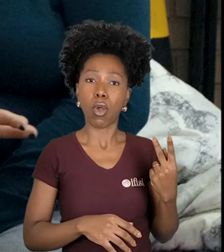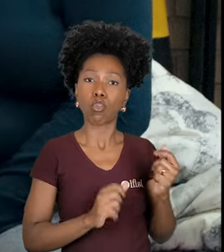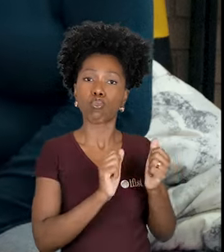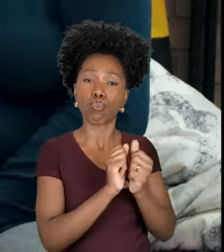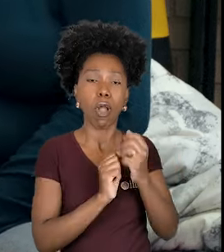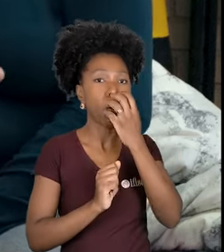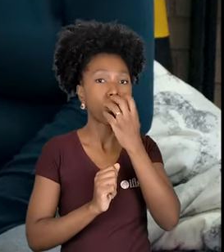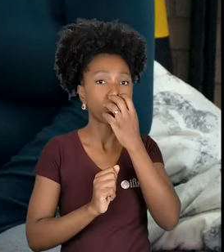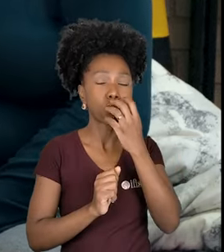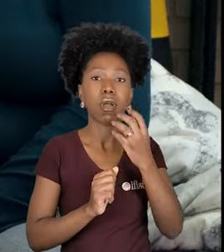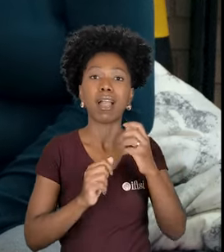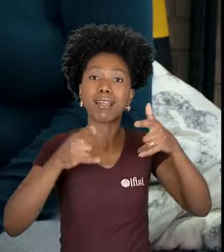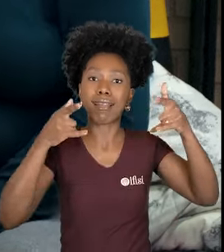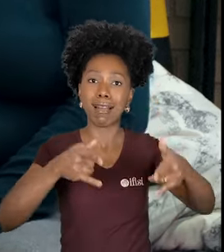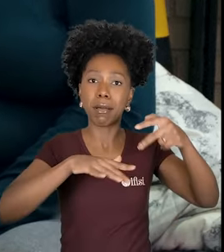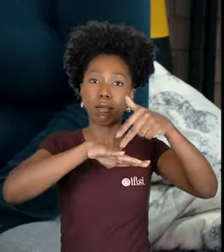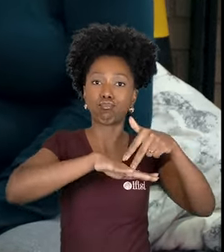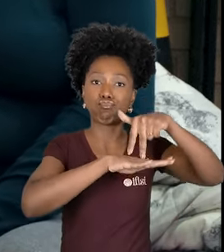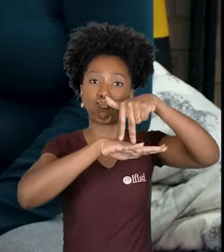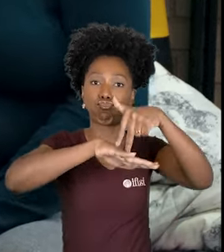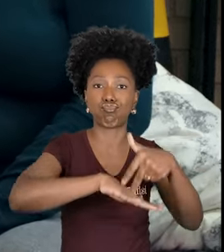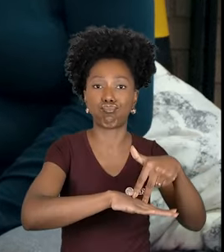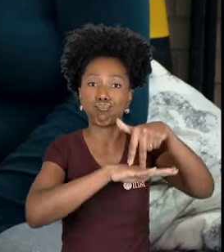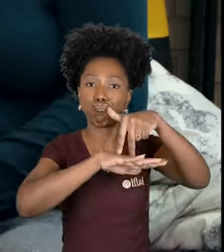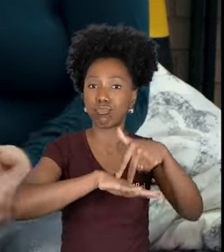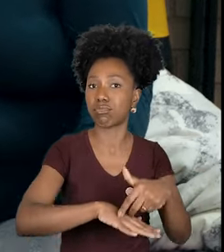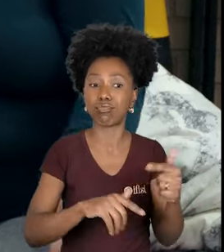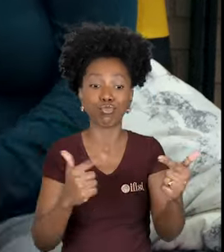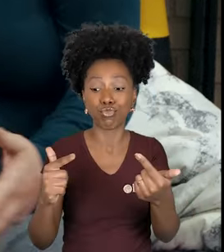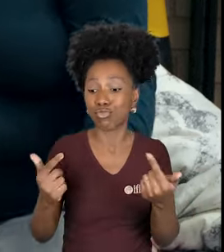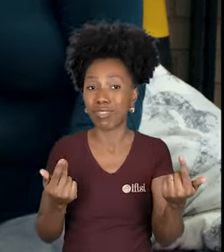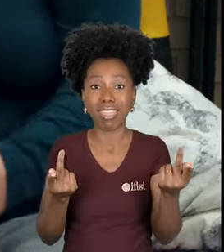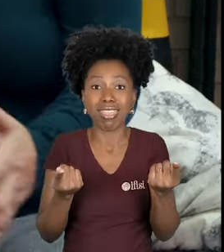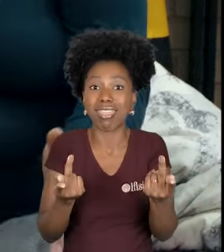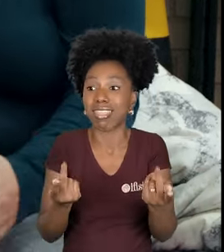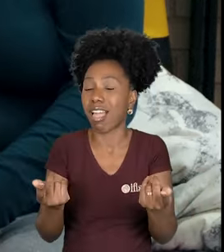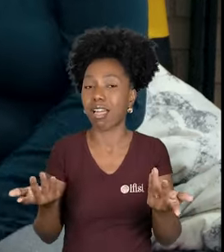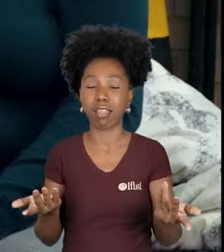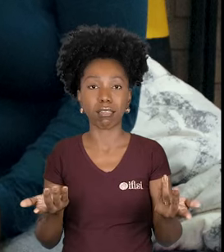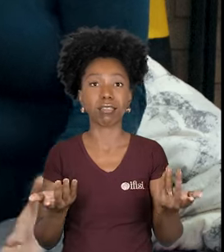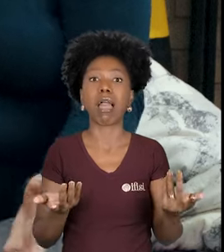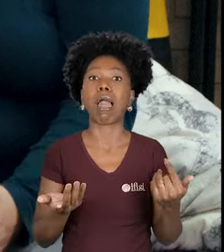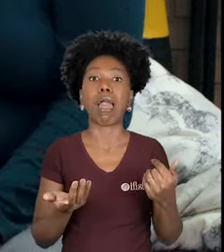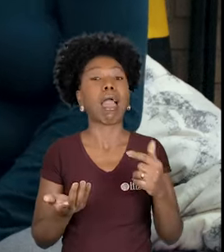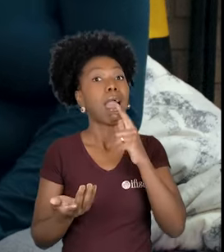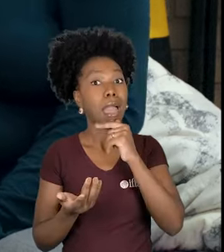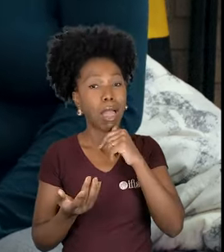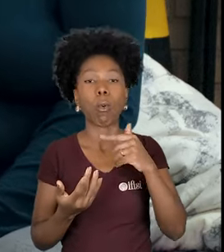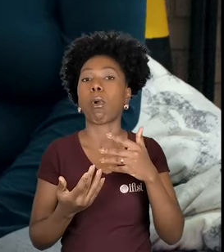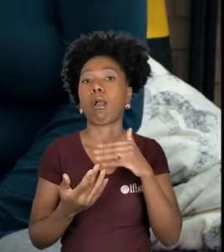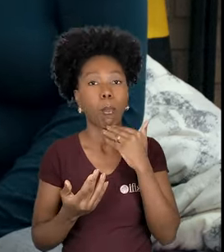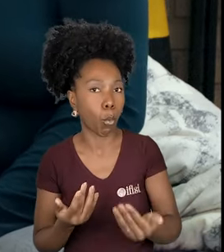e as cachorrinhas, nós estávamos em cima de uma cama ali, boiando, né? E não tinha recurso nenhum, né? A gente não tinha. Daí logo faltou